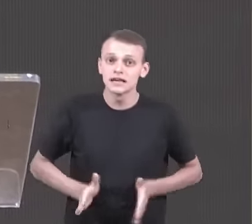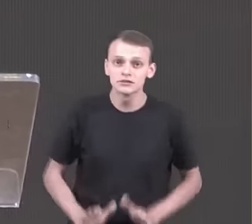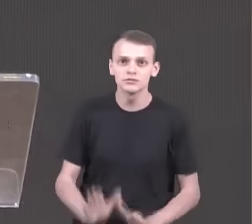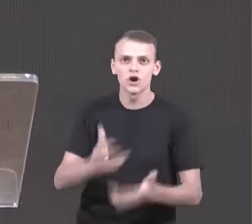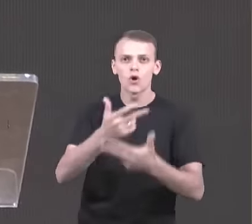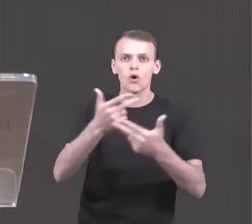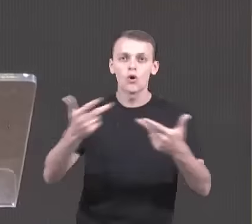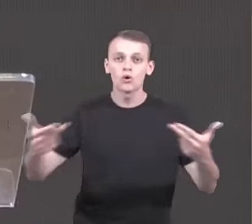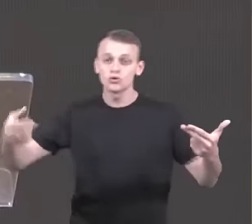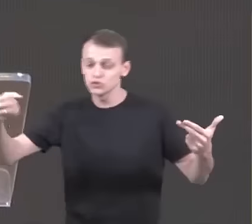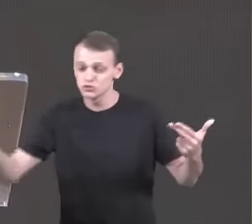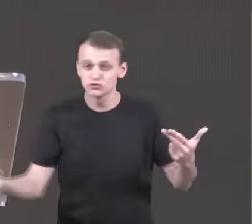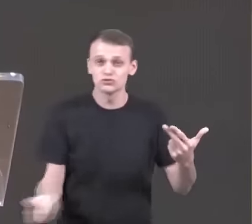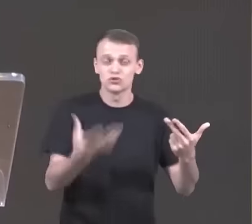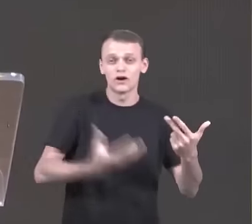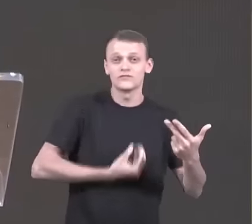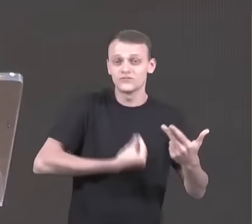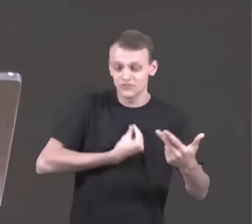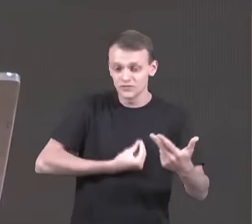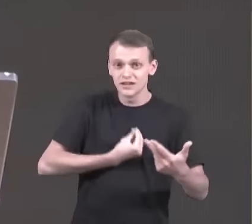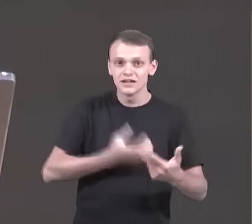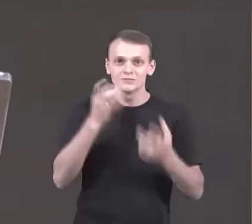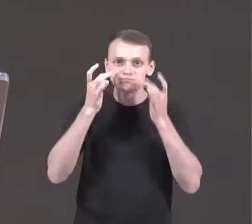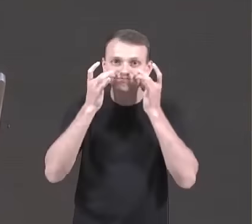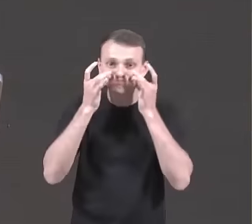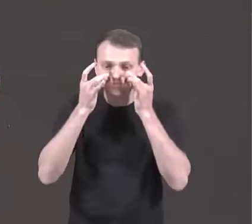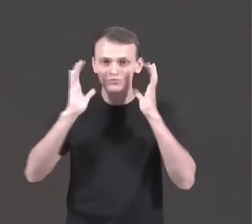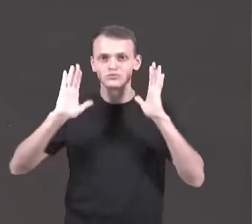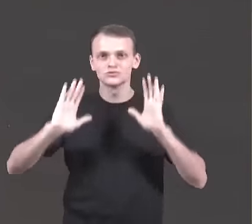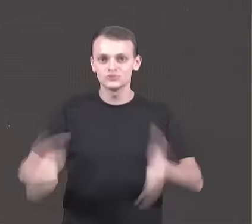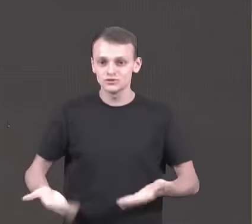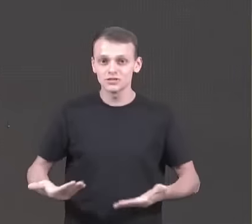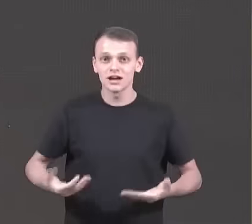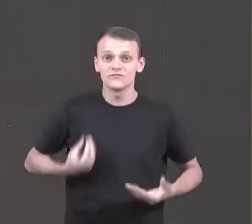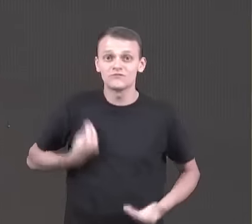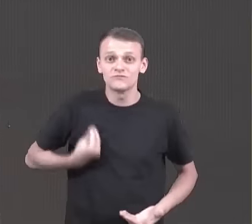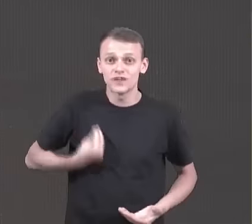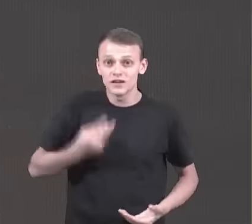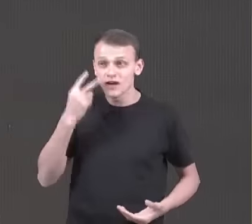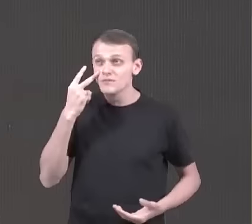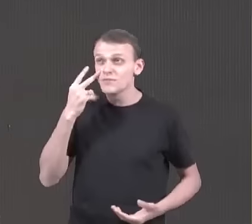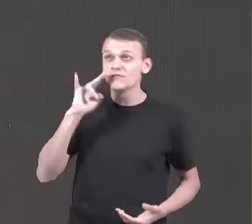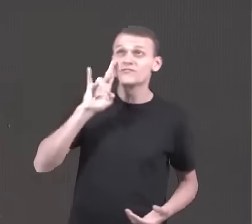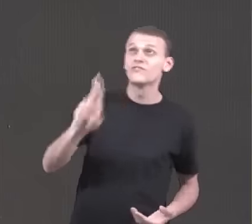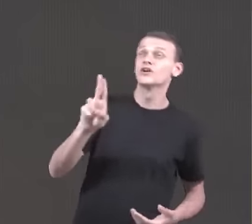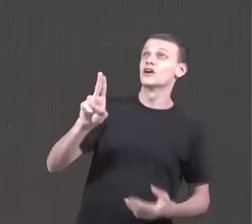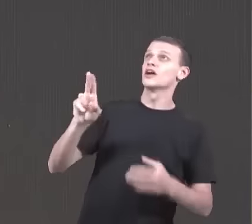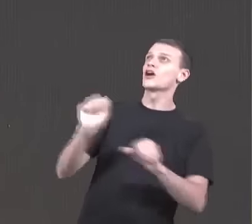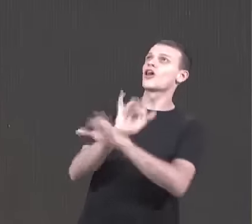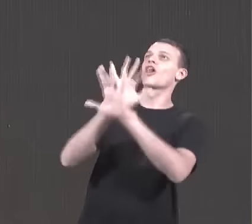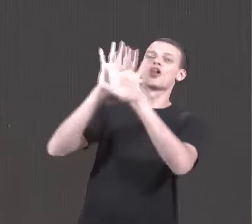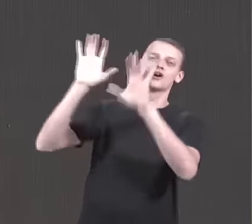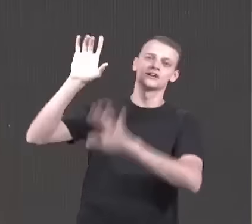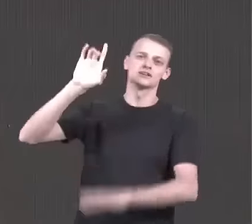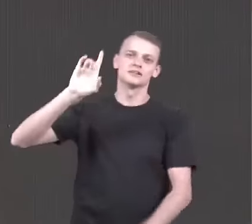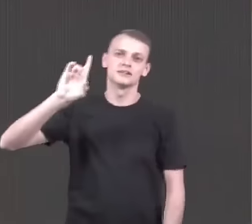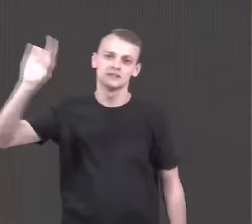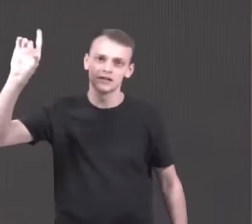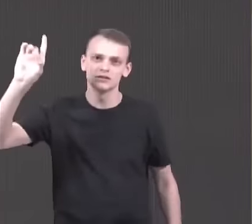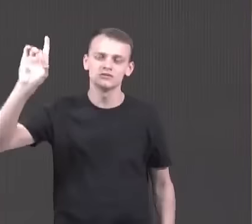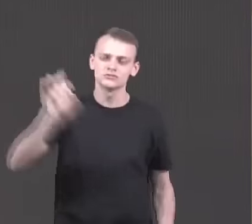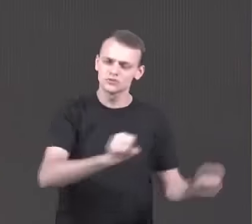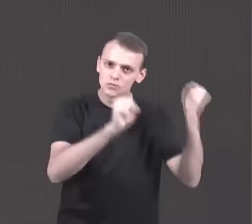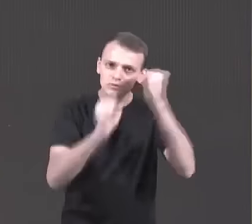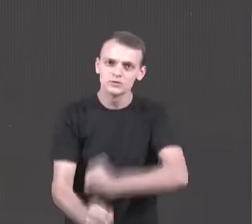extraordinário que vai vir sobre a humanidade, e eu quero estar vivo para ver a glória de Deus encher esse mundo com o seu